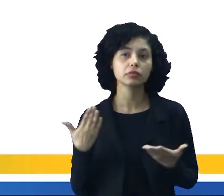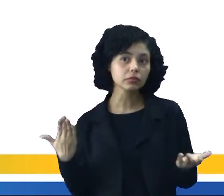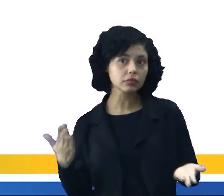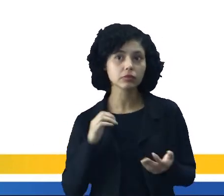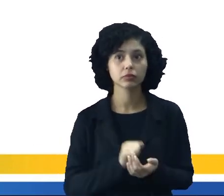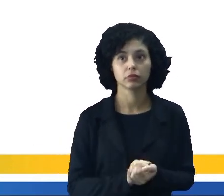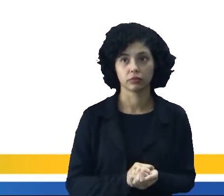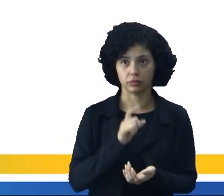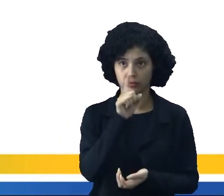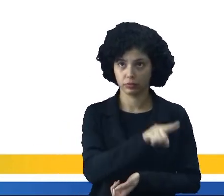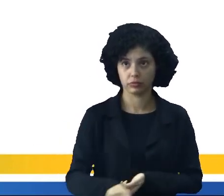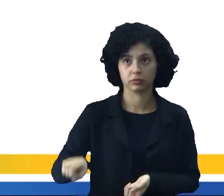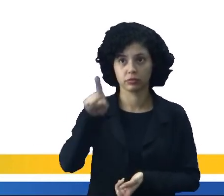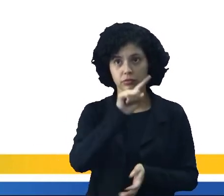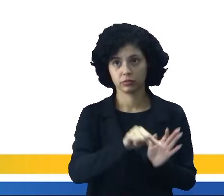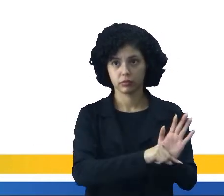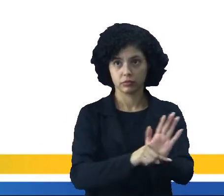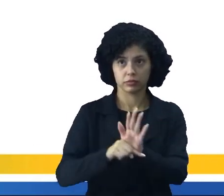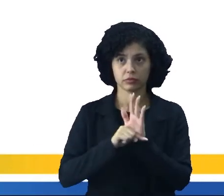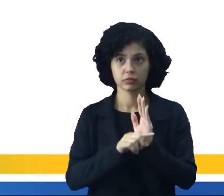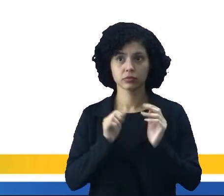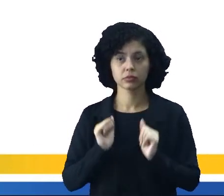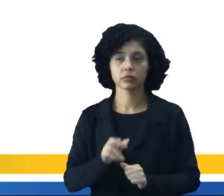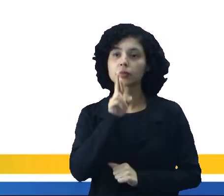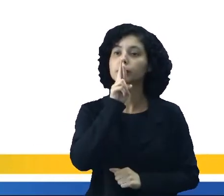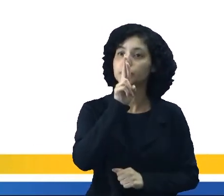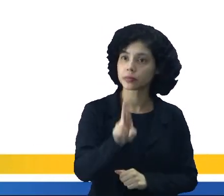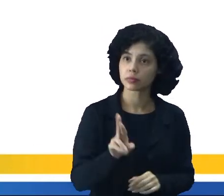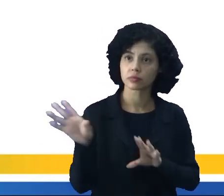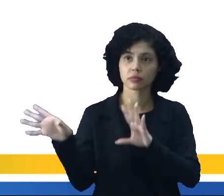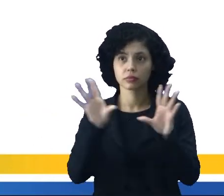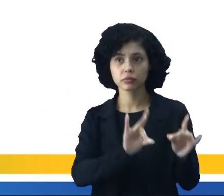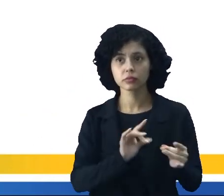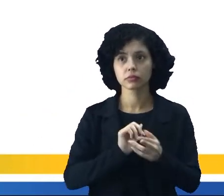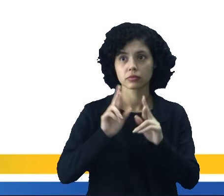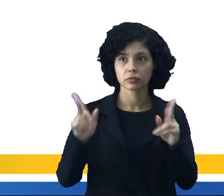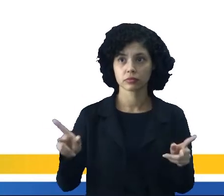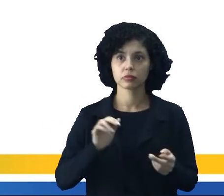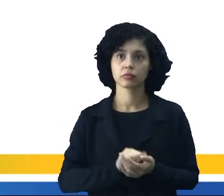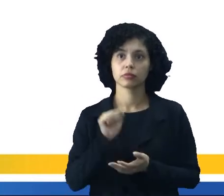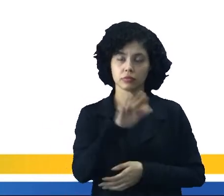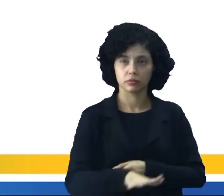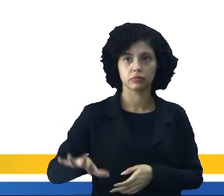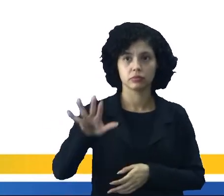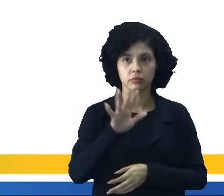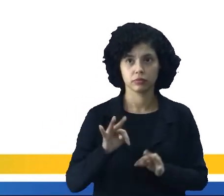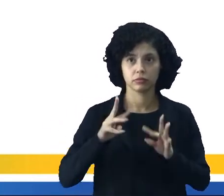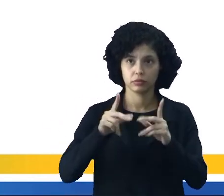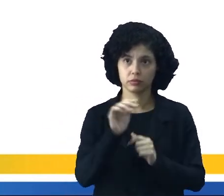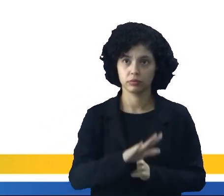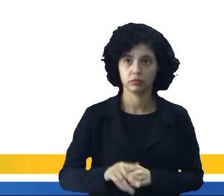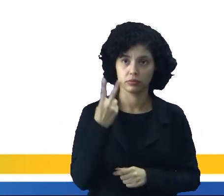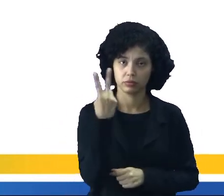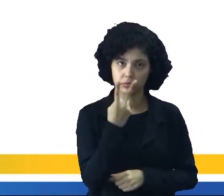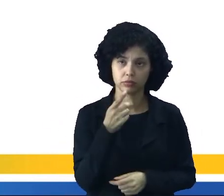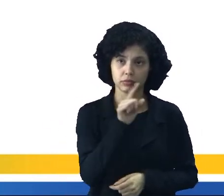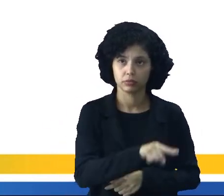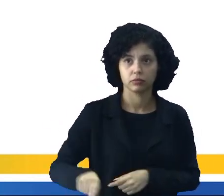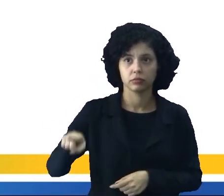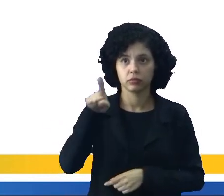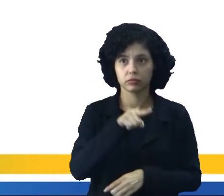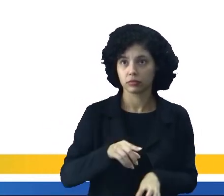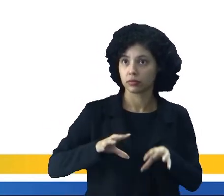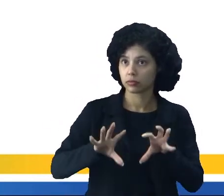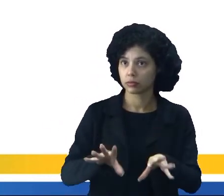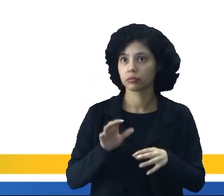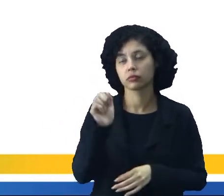a área da coroa circular representada pode ser calculada através da diferença entre as áreas totais das duas circunferências